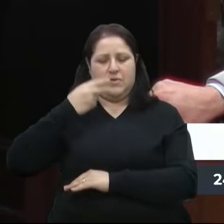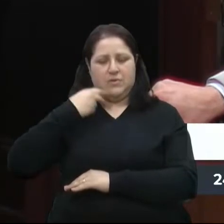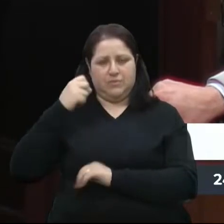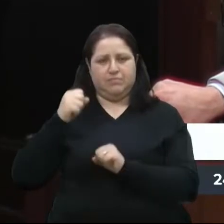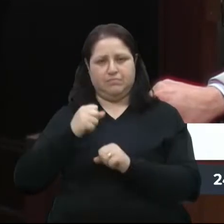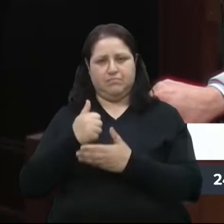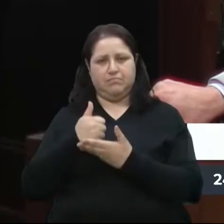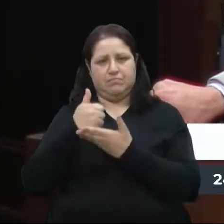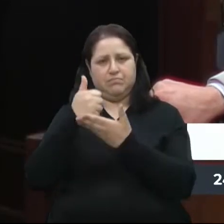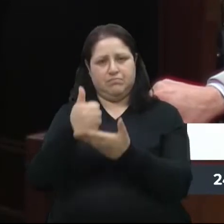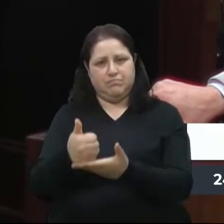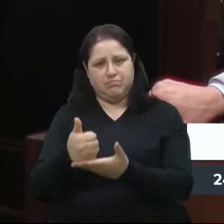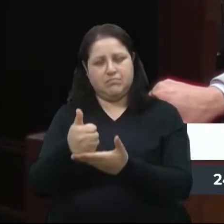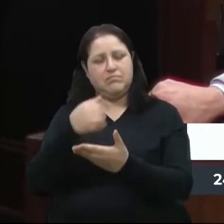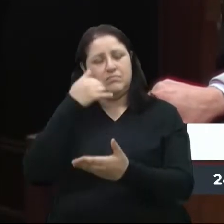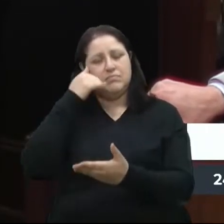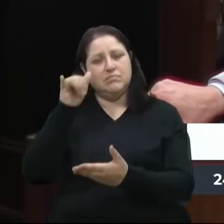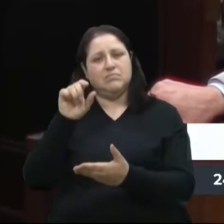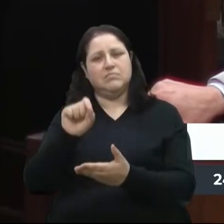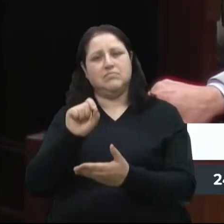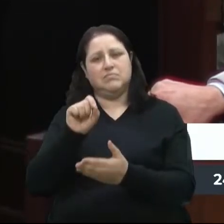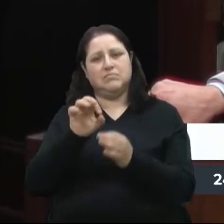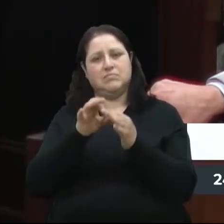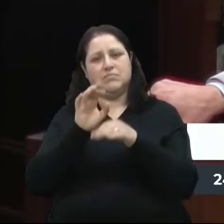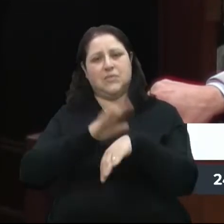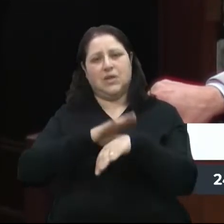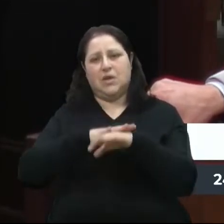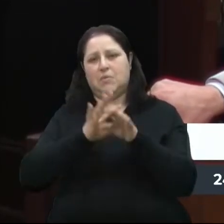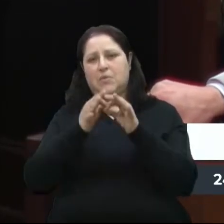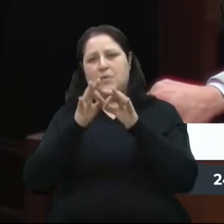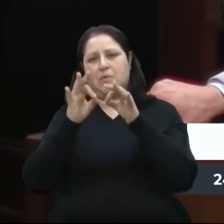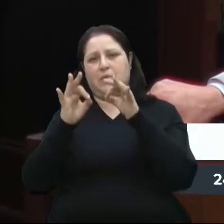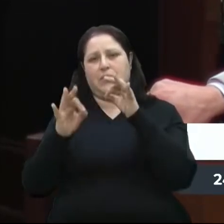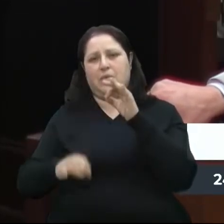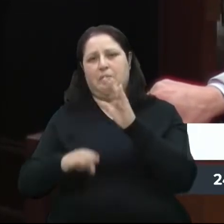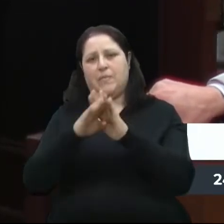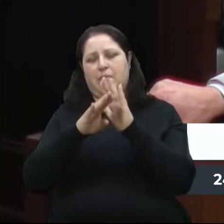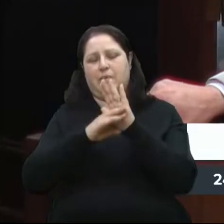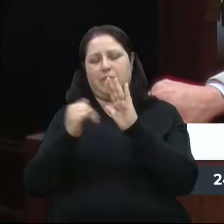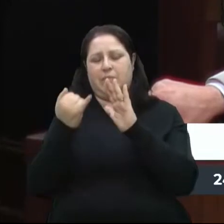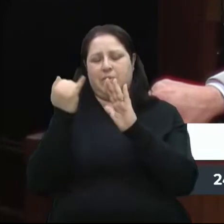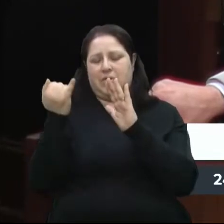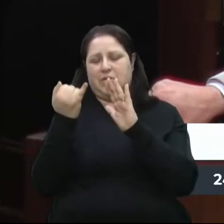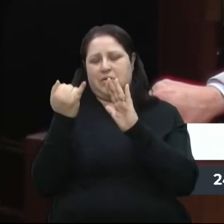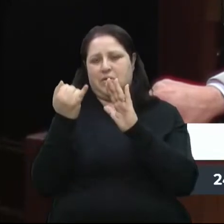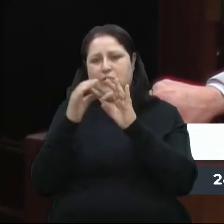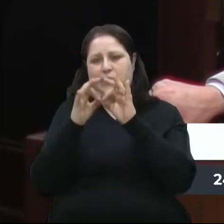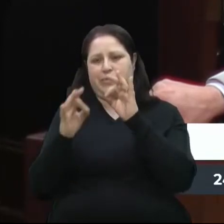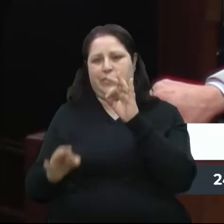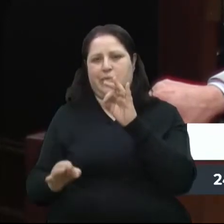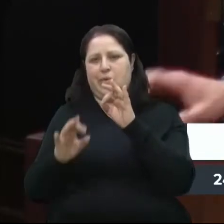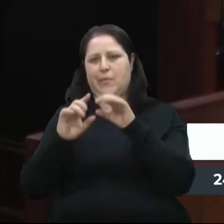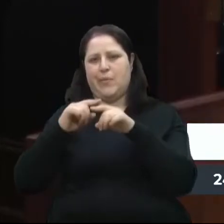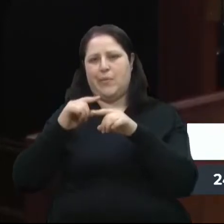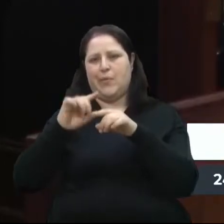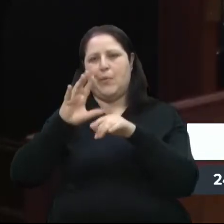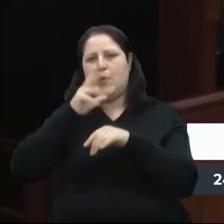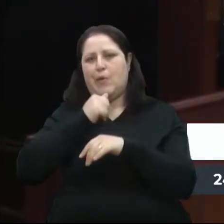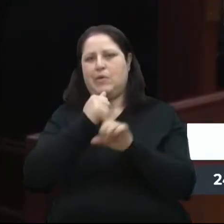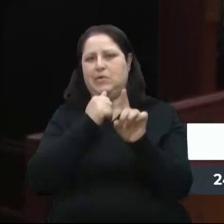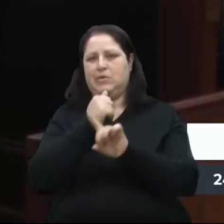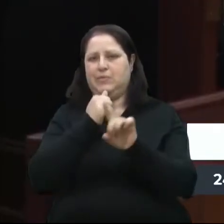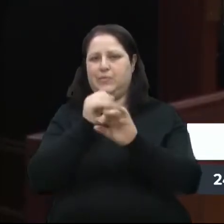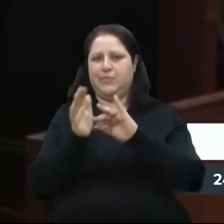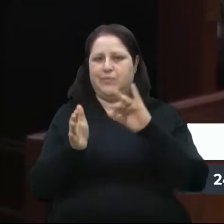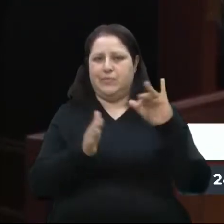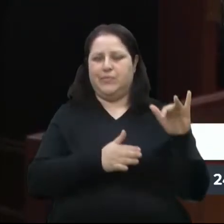que não se prolonguem essas pautas de tamanha importância. E reforço que o